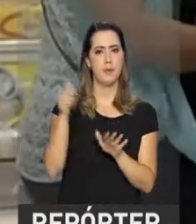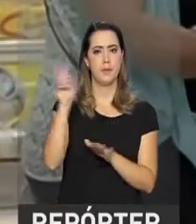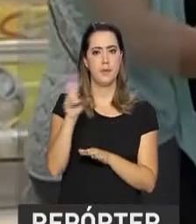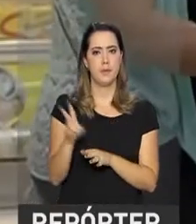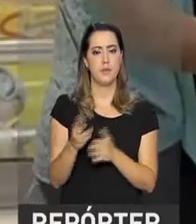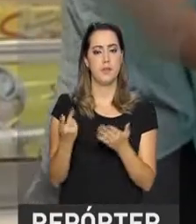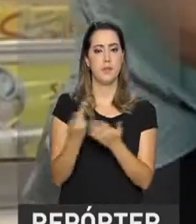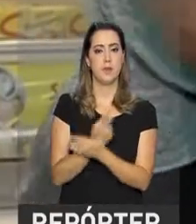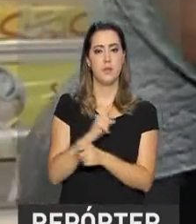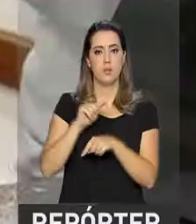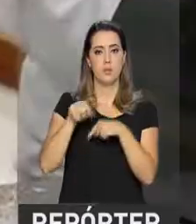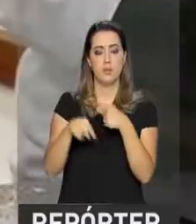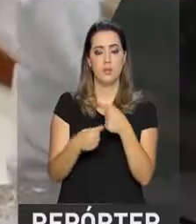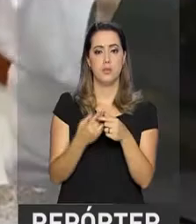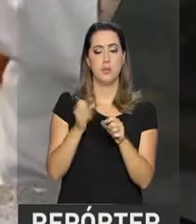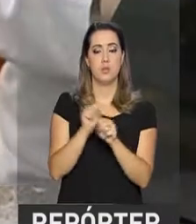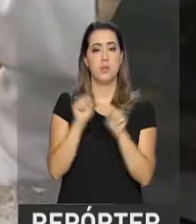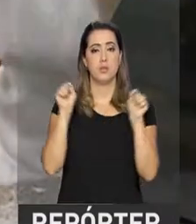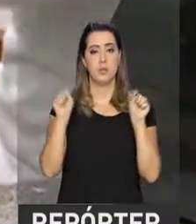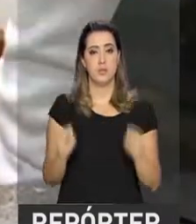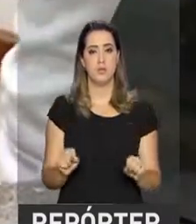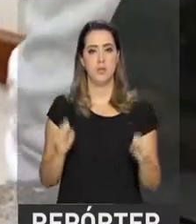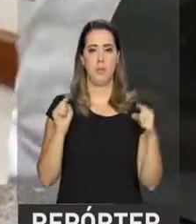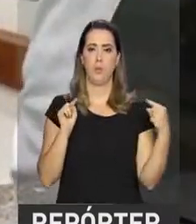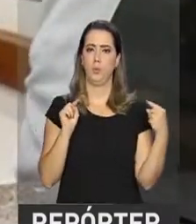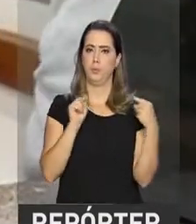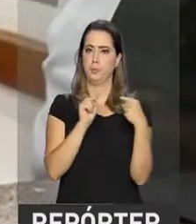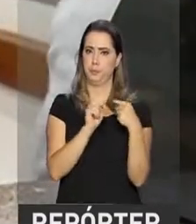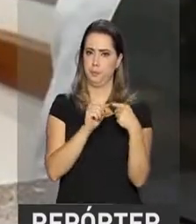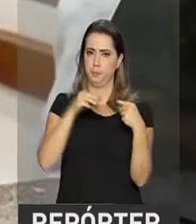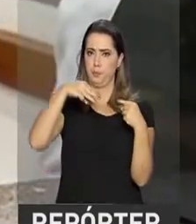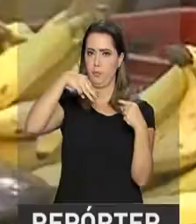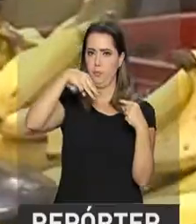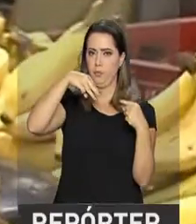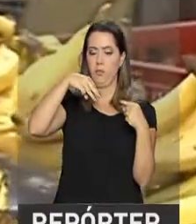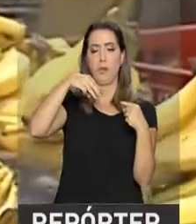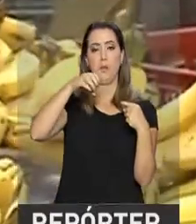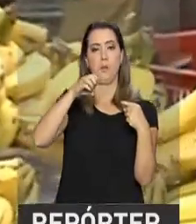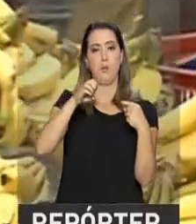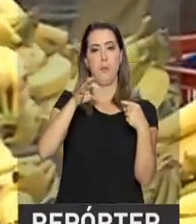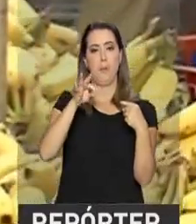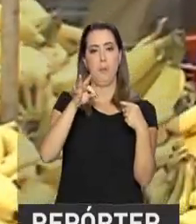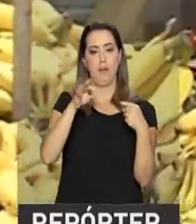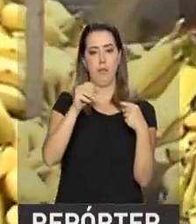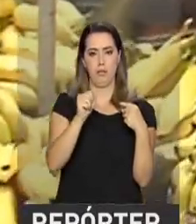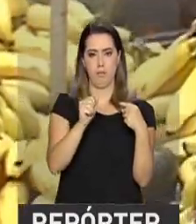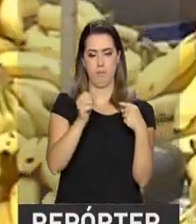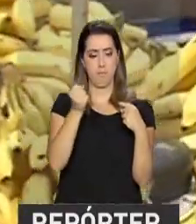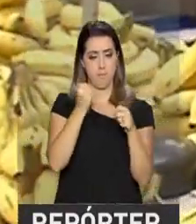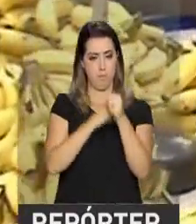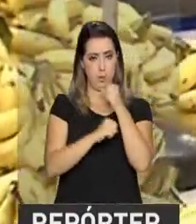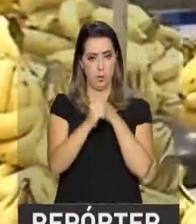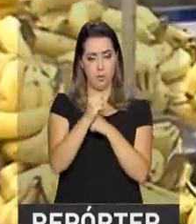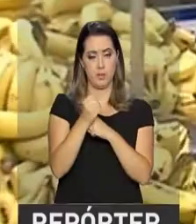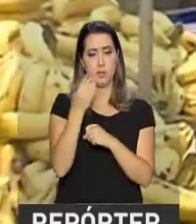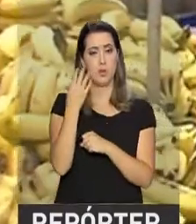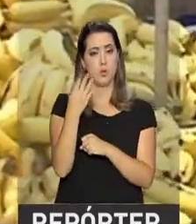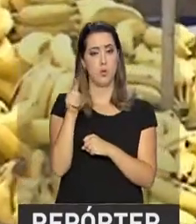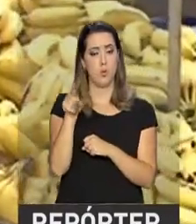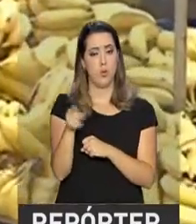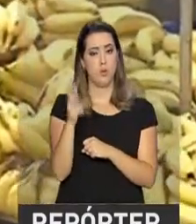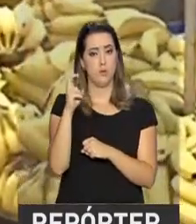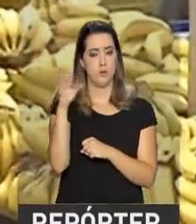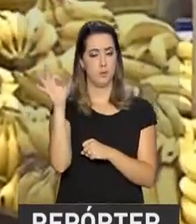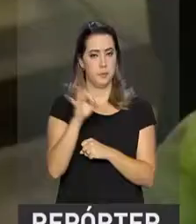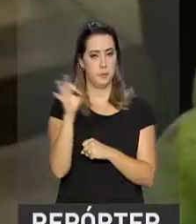a criação desse sistema de metas no ano passado a meta de inflação era 4 e meio por cento com uma tolerância entre